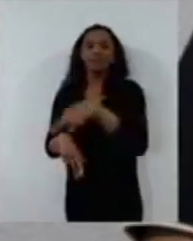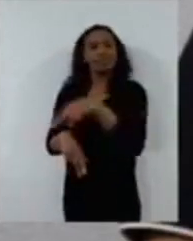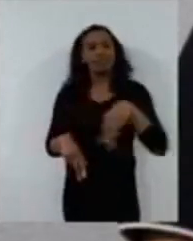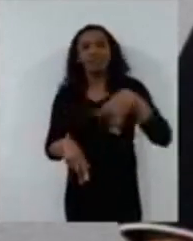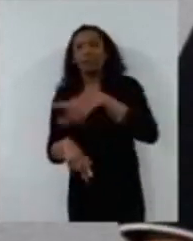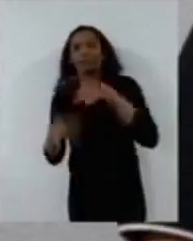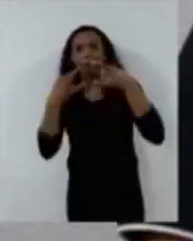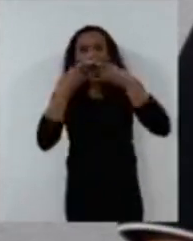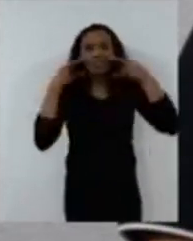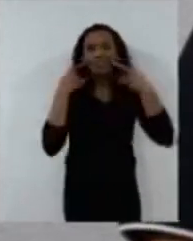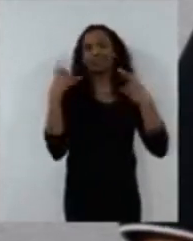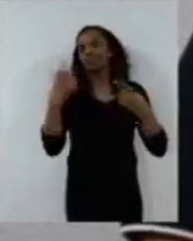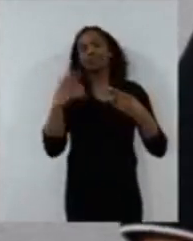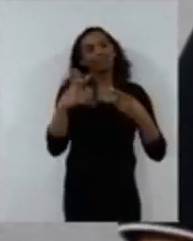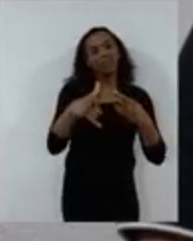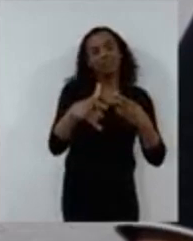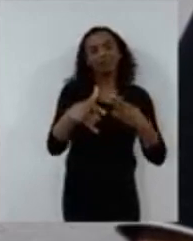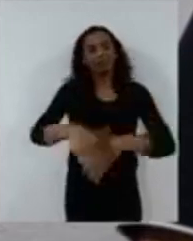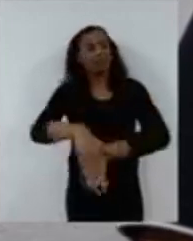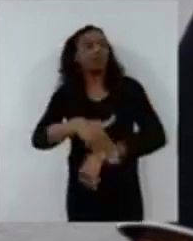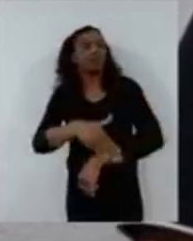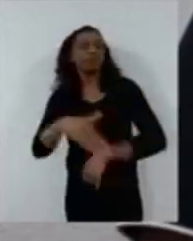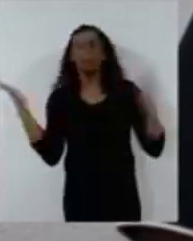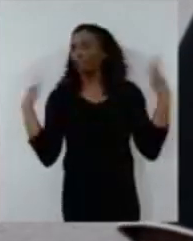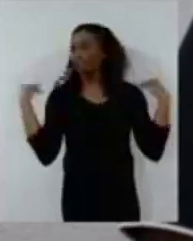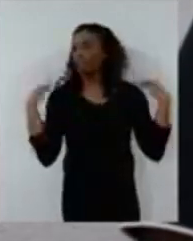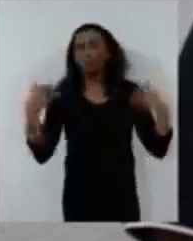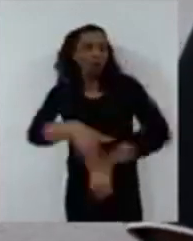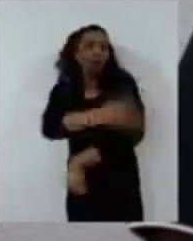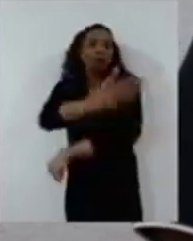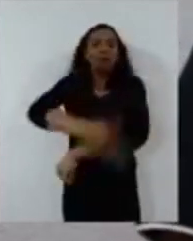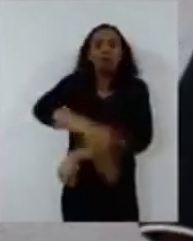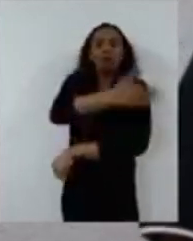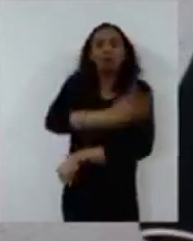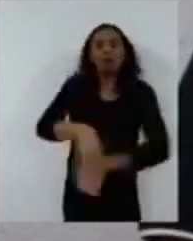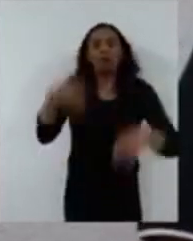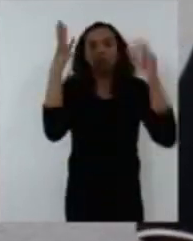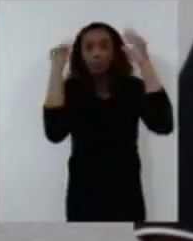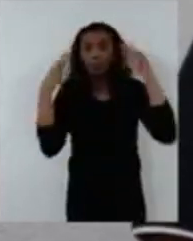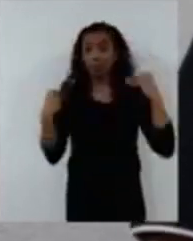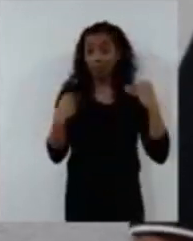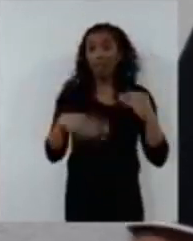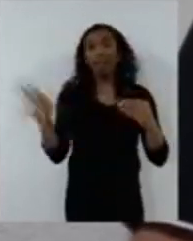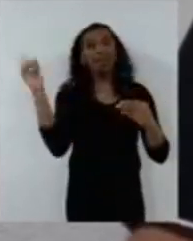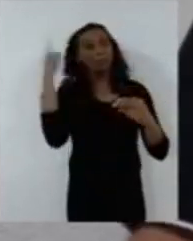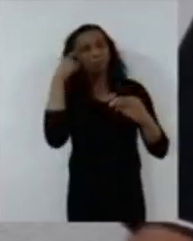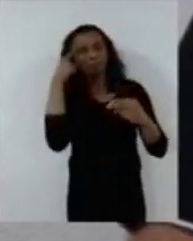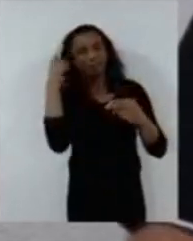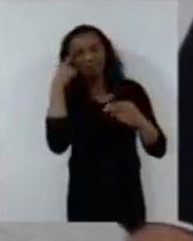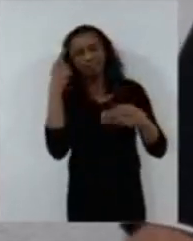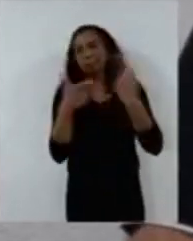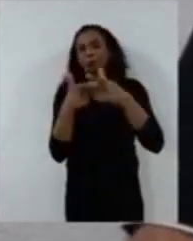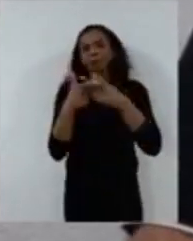desnecessária, você que tem comorbidades e não está nem acha que é imune a tudo isso, não é.